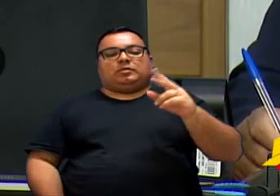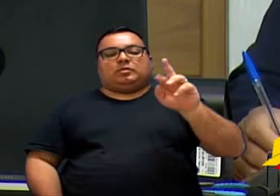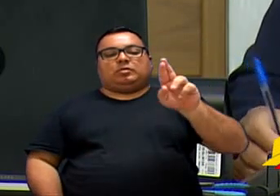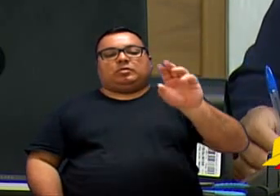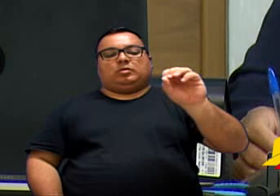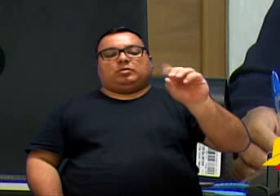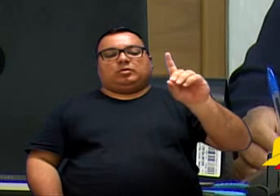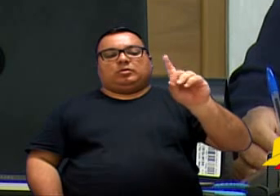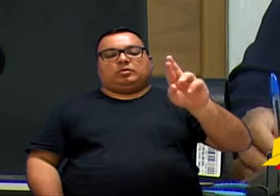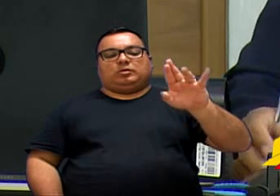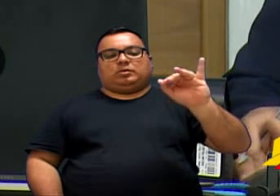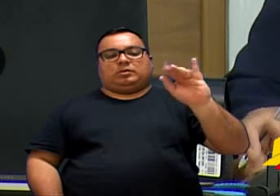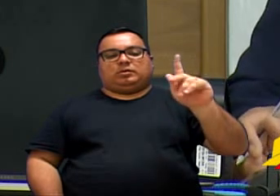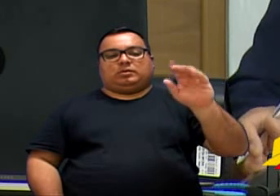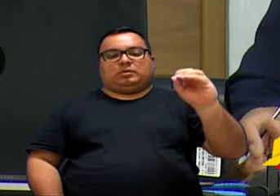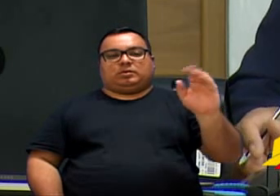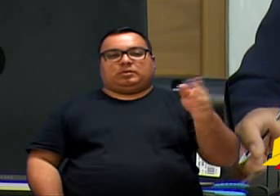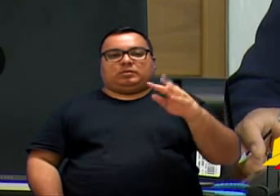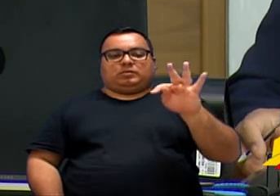solicitando...